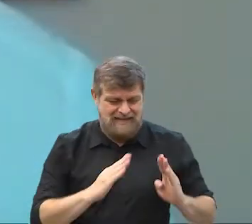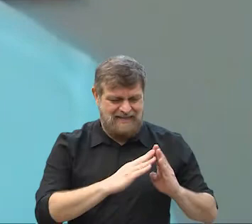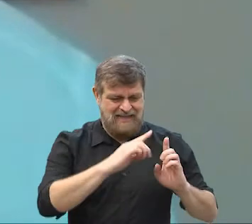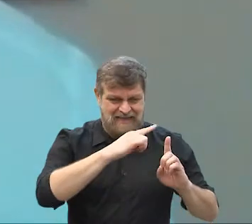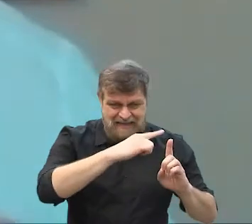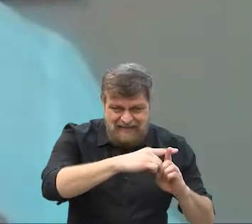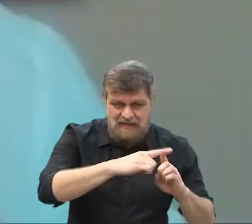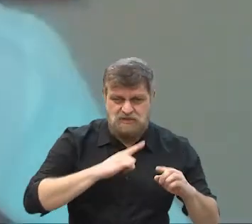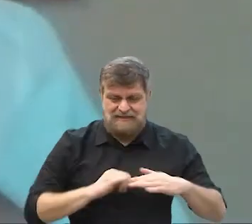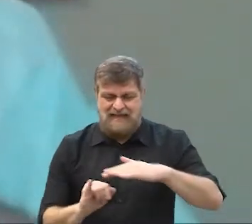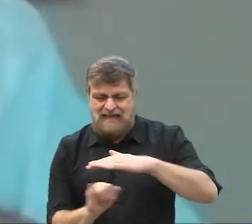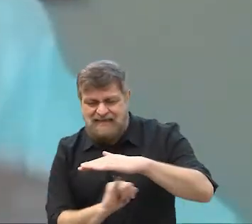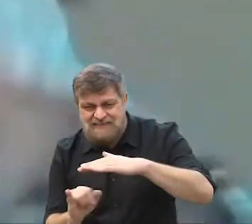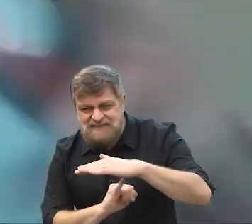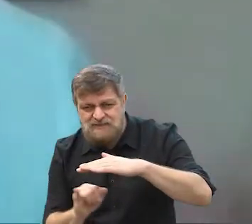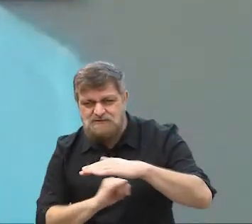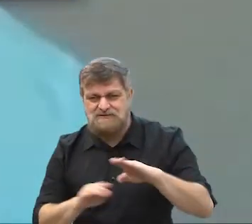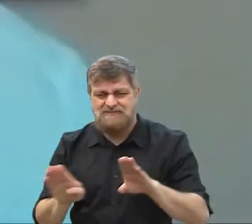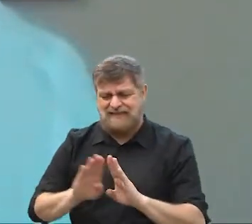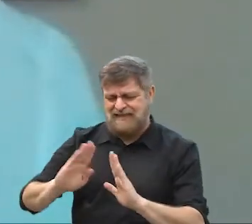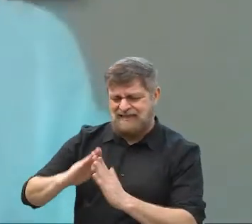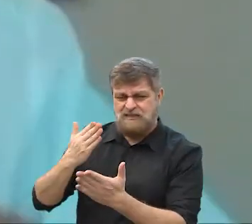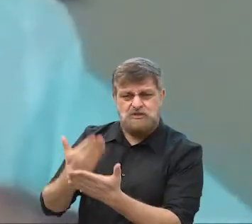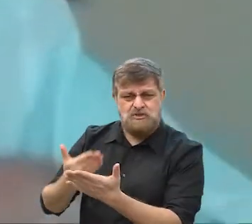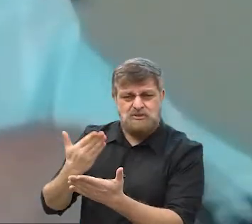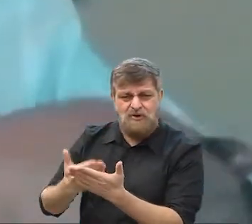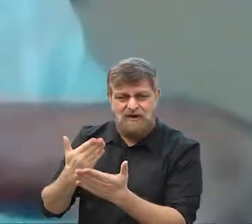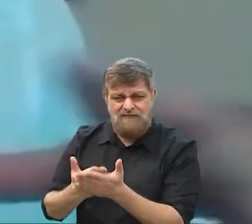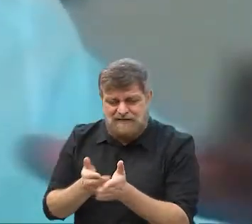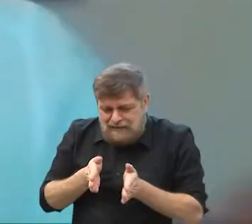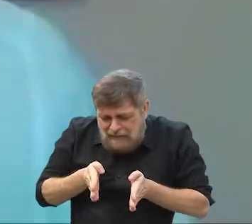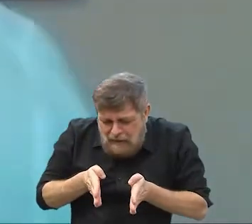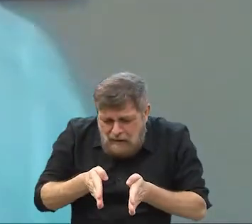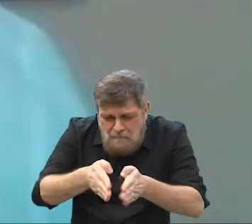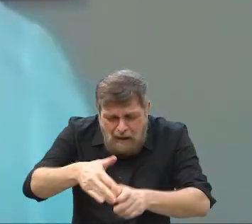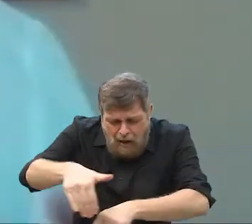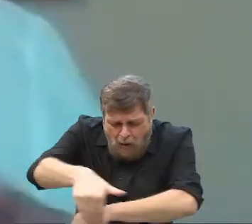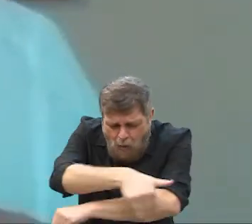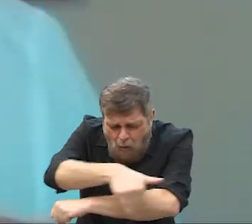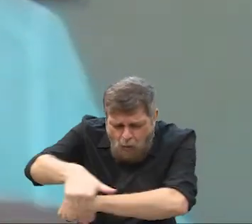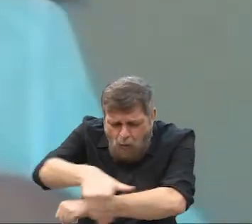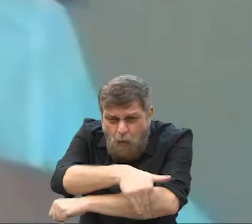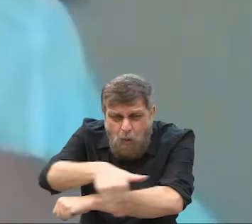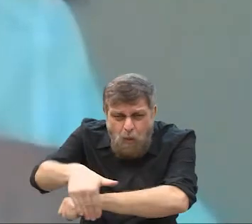religiosos, instituições filosóficas, escolas, então é uma rua assim,